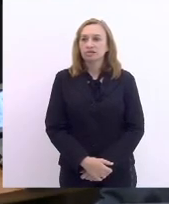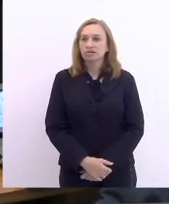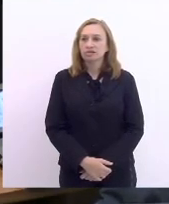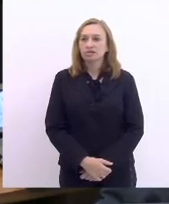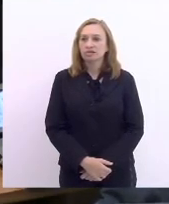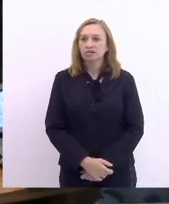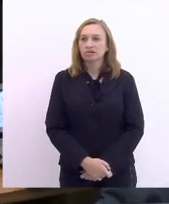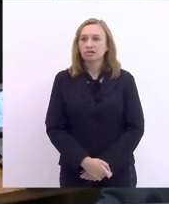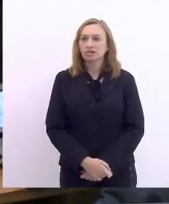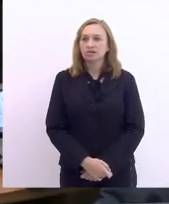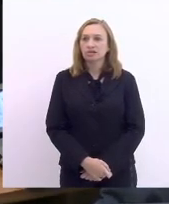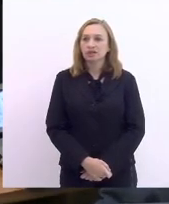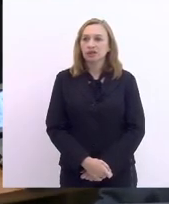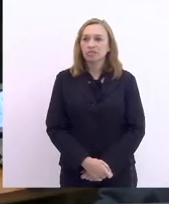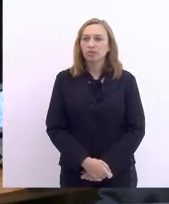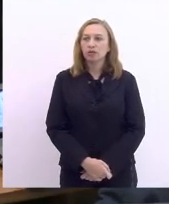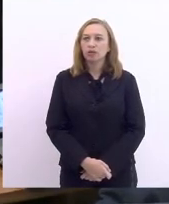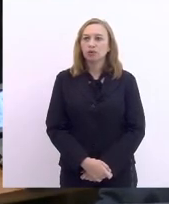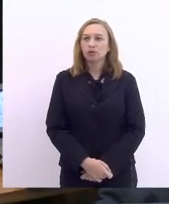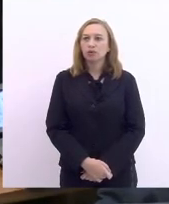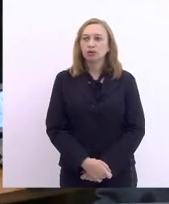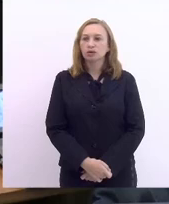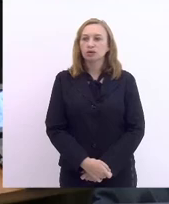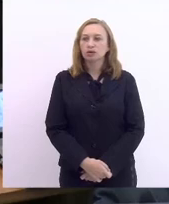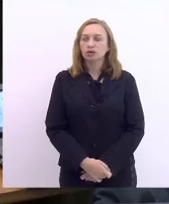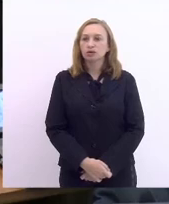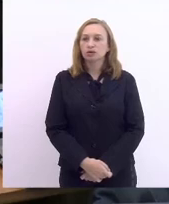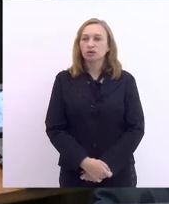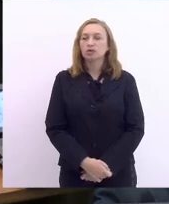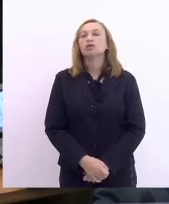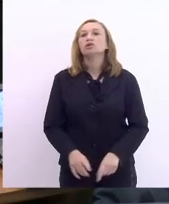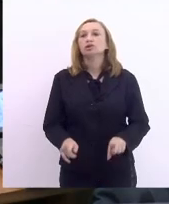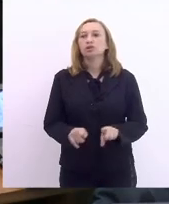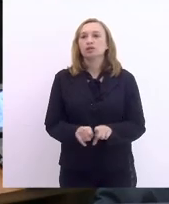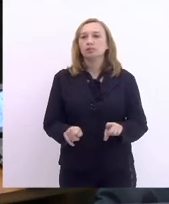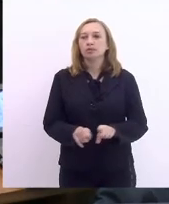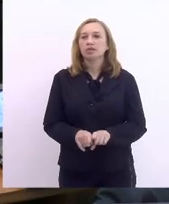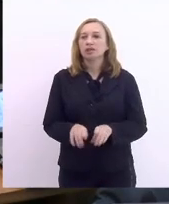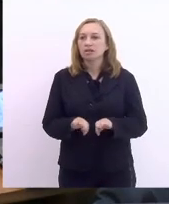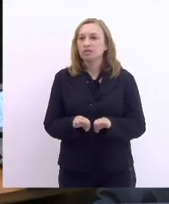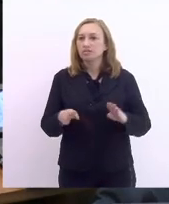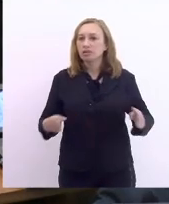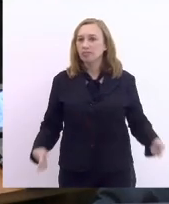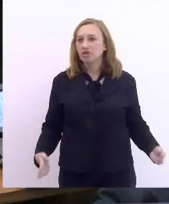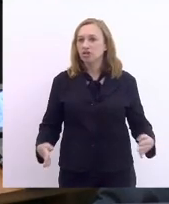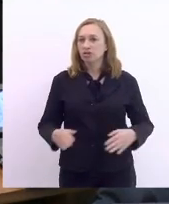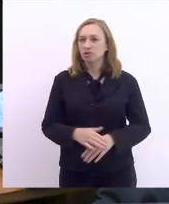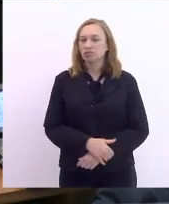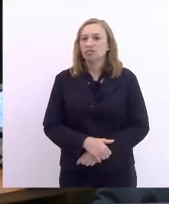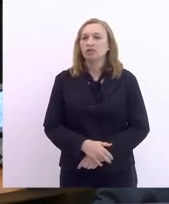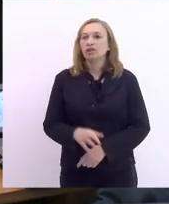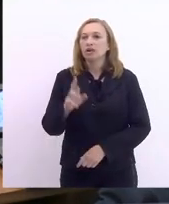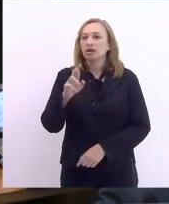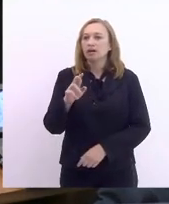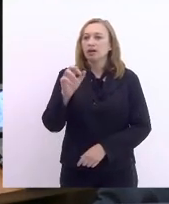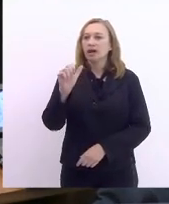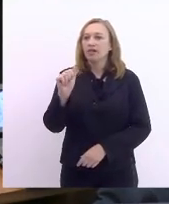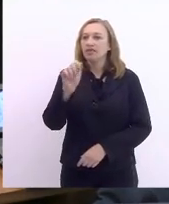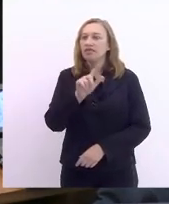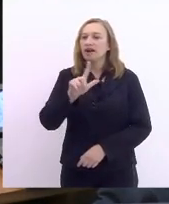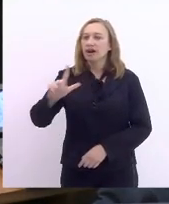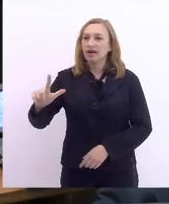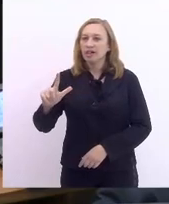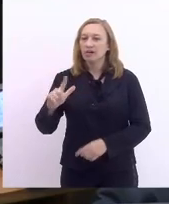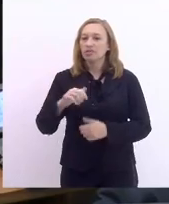e olha aqui para estar conosco também a mesa Rafael Almada